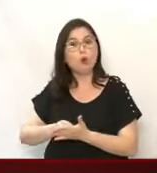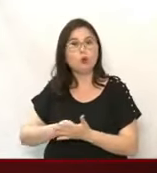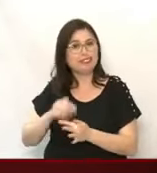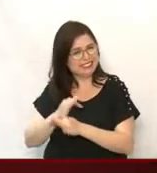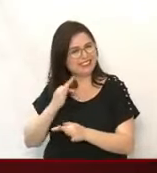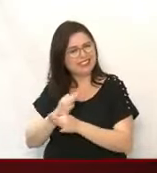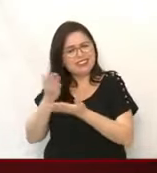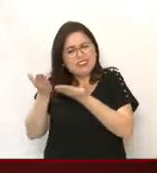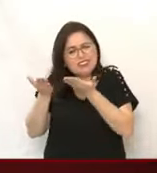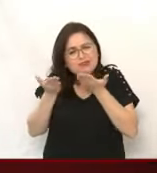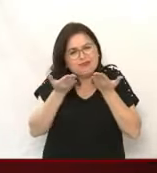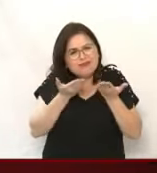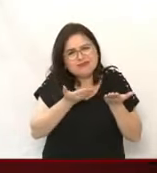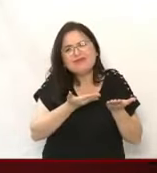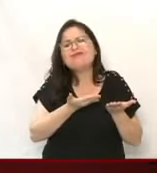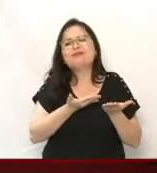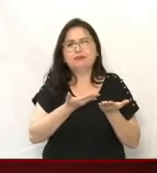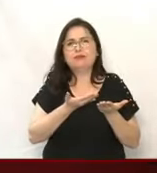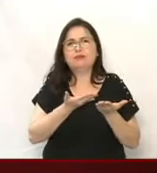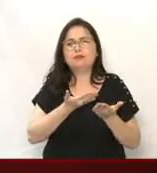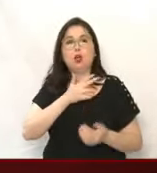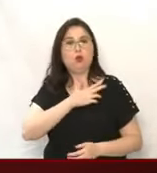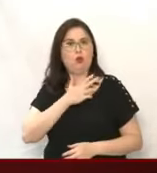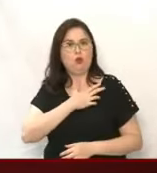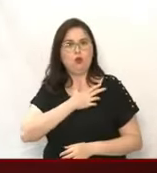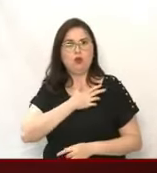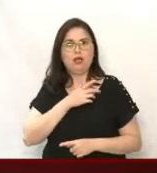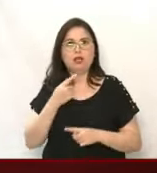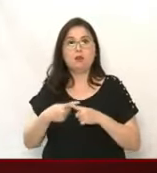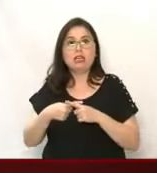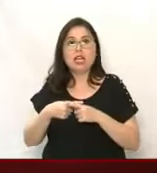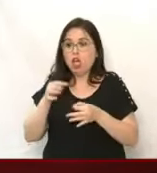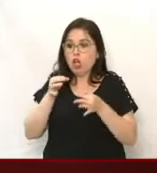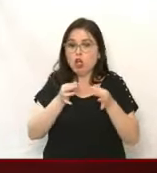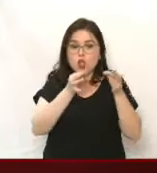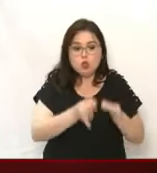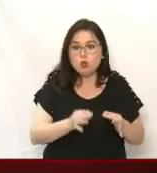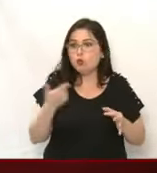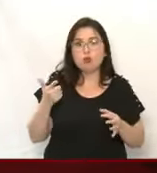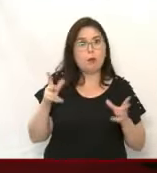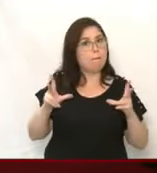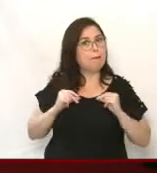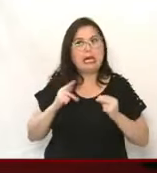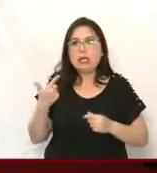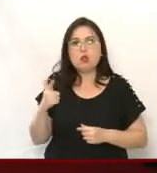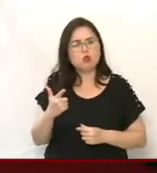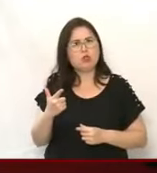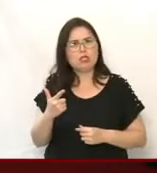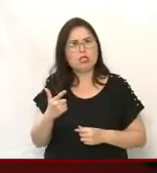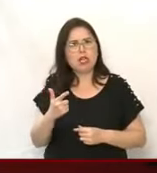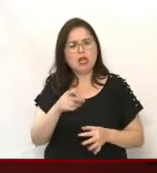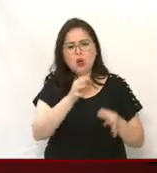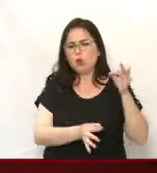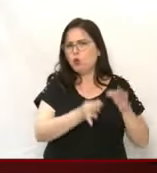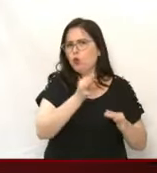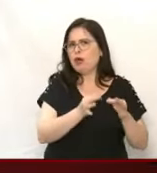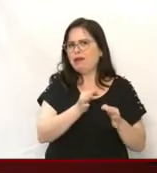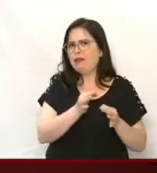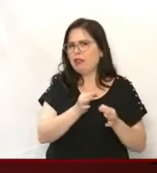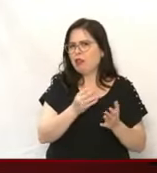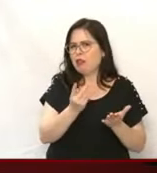Lula, vítima de uma sentença parcial, injusta e indigna. Literalmente, inclusive